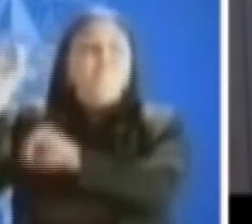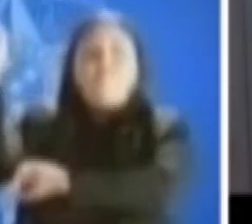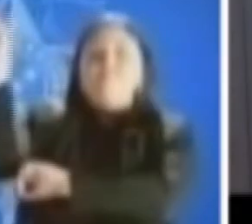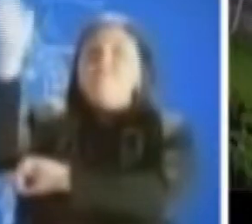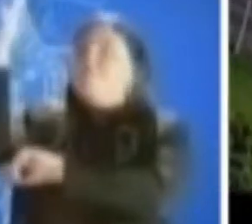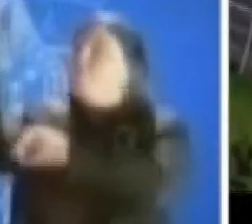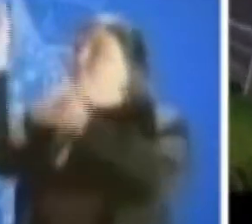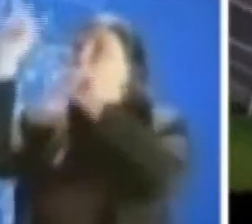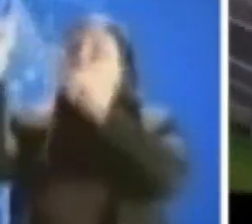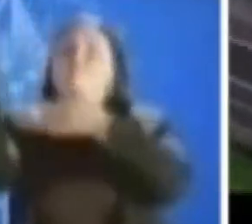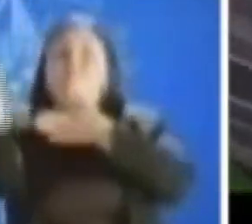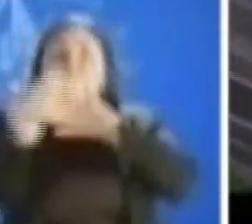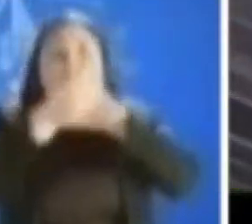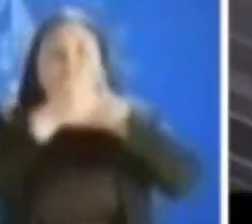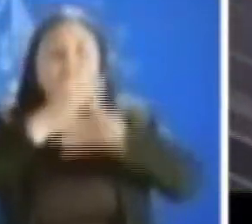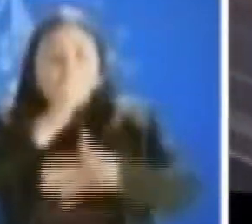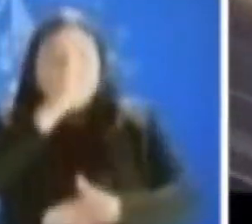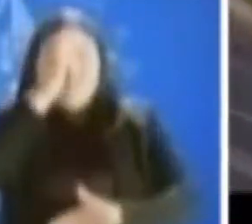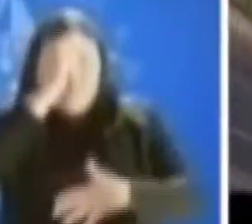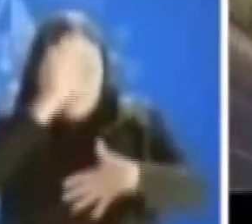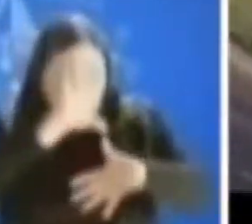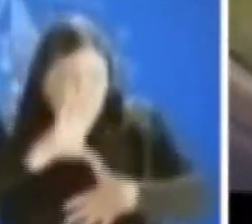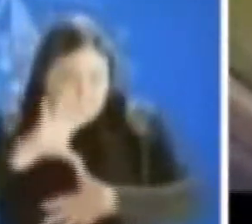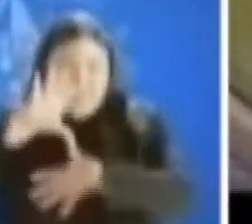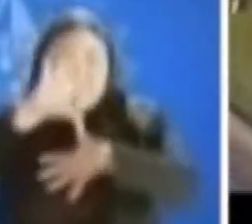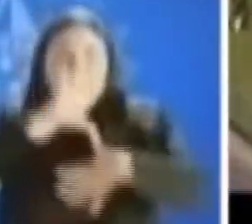com cura as outras